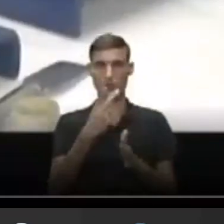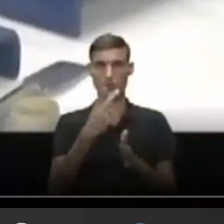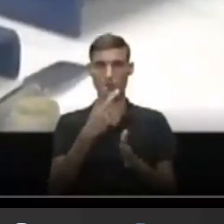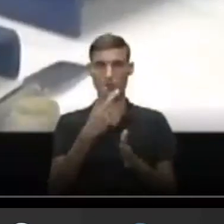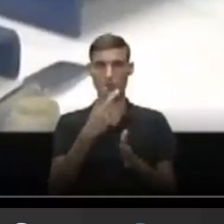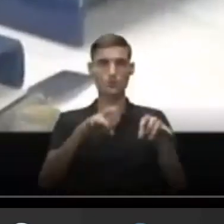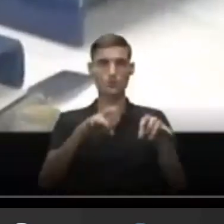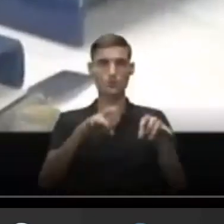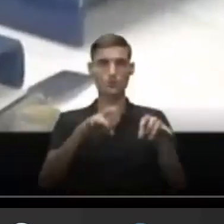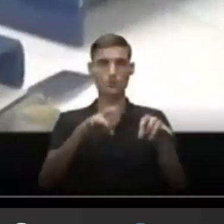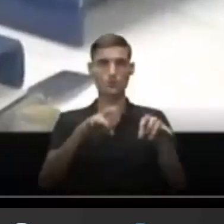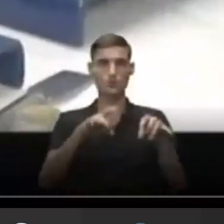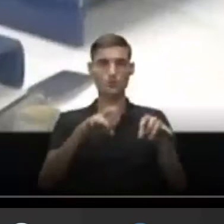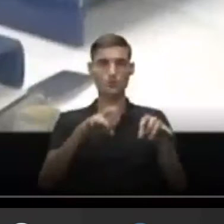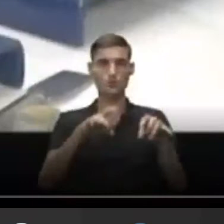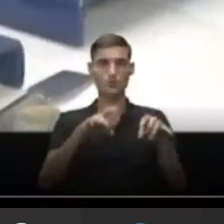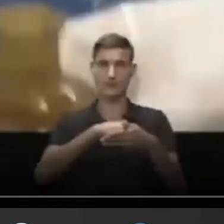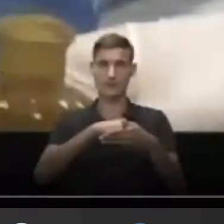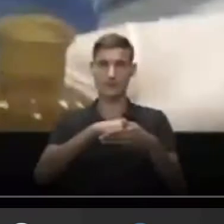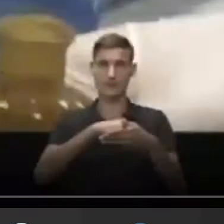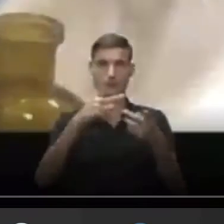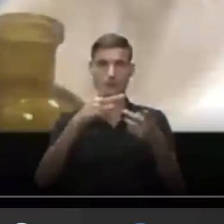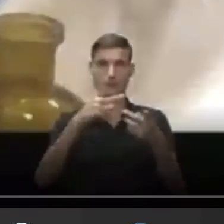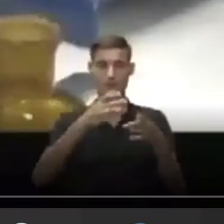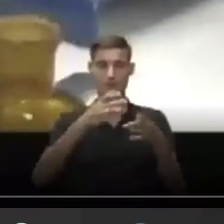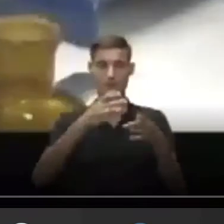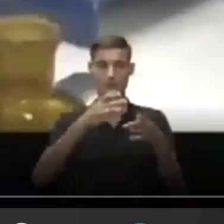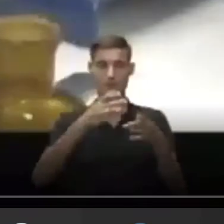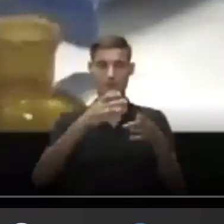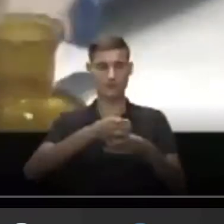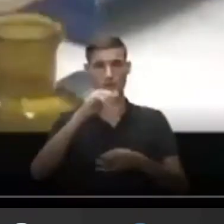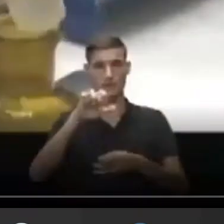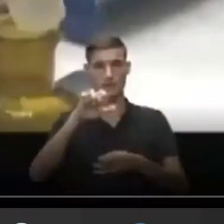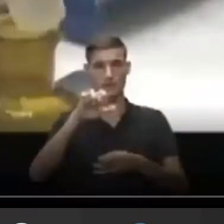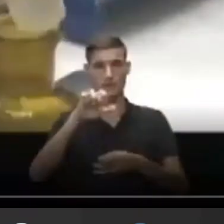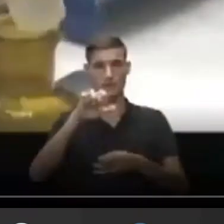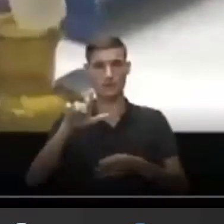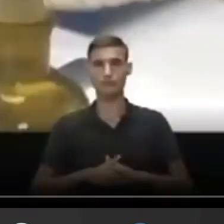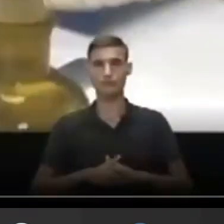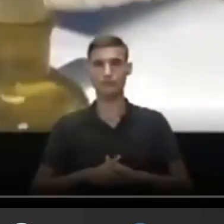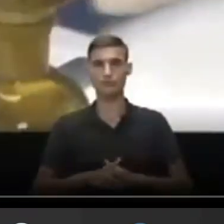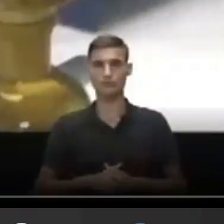HCl e vamos despejar no funil.